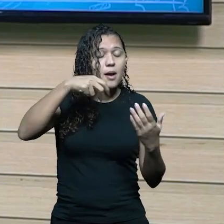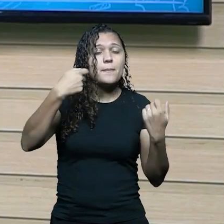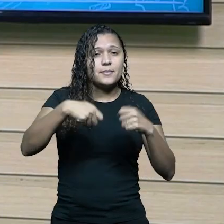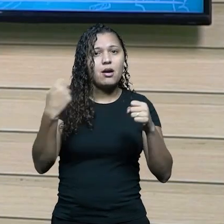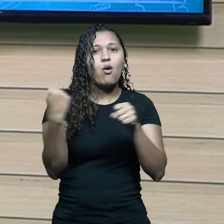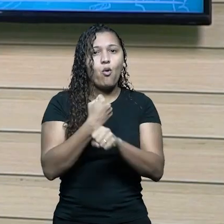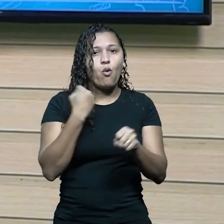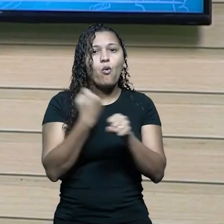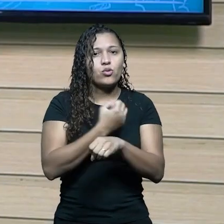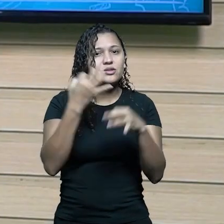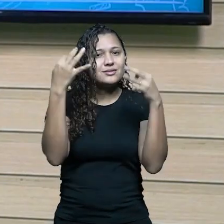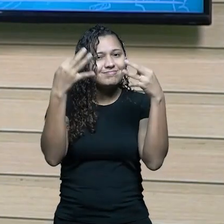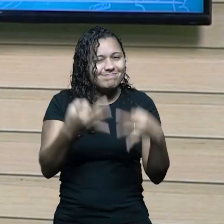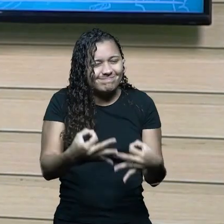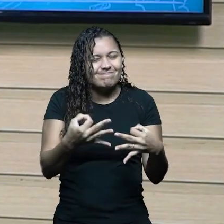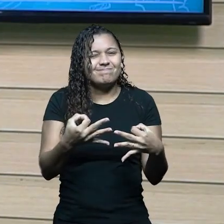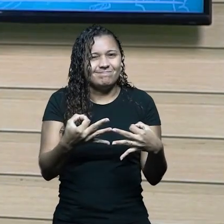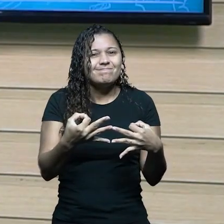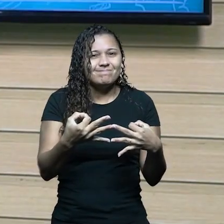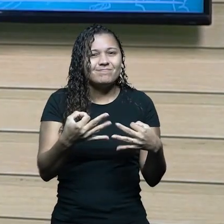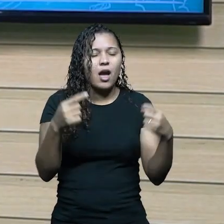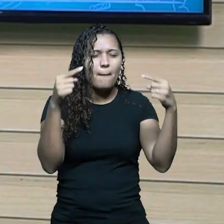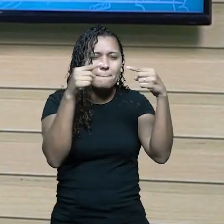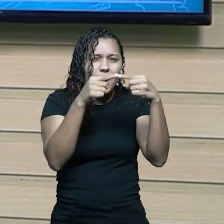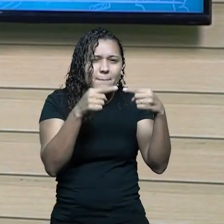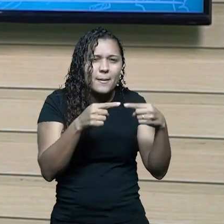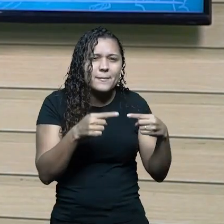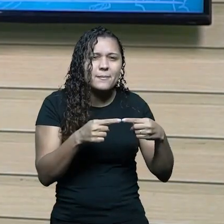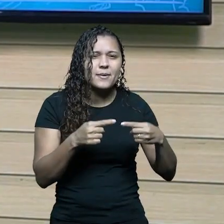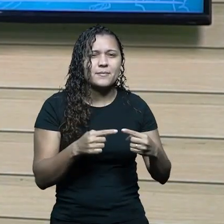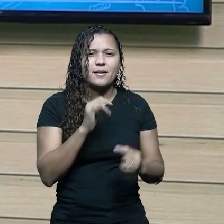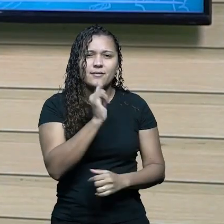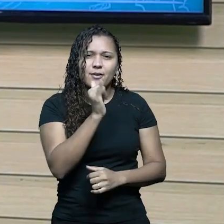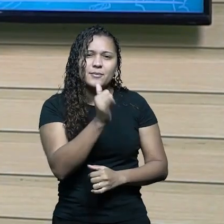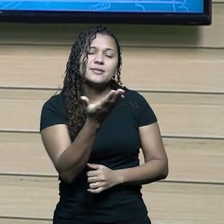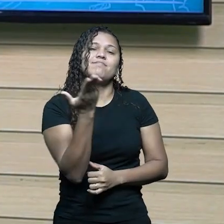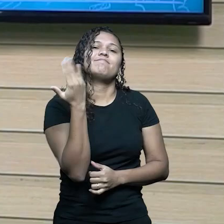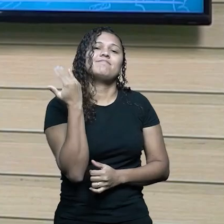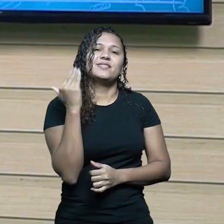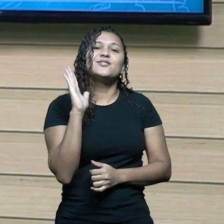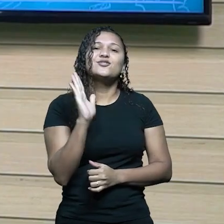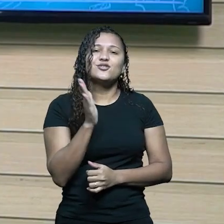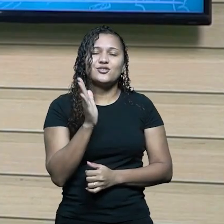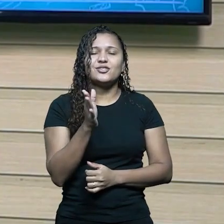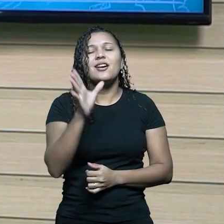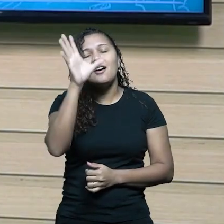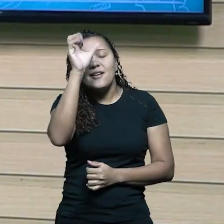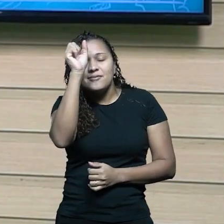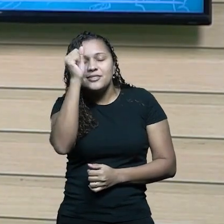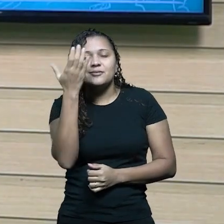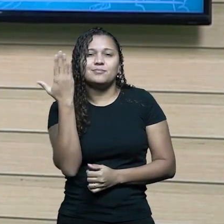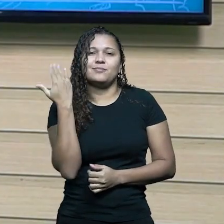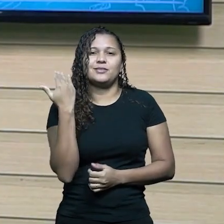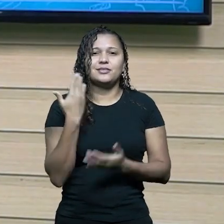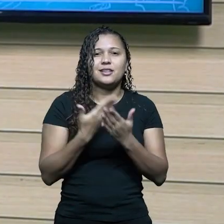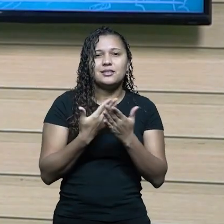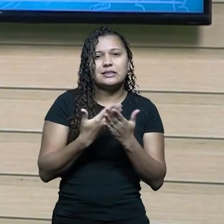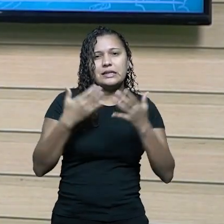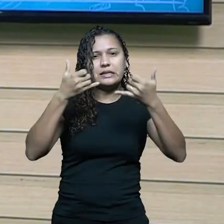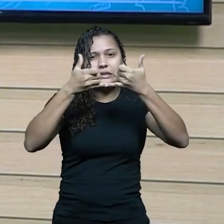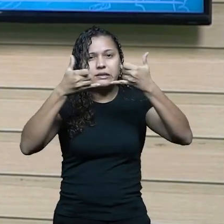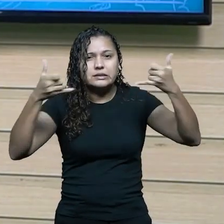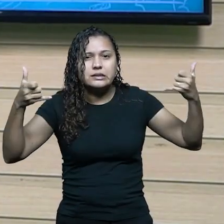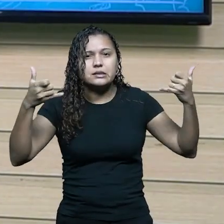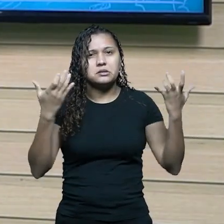a construção da forma correta e indicada de acordo com as informações que nós já vimos nas aulas anteriores, com aquelas normas que nós já